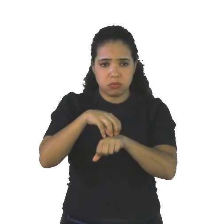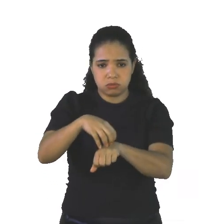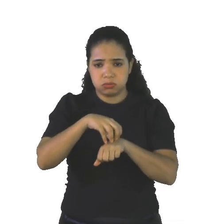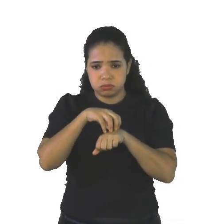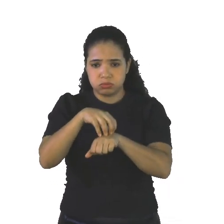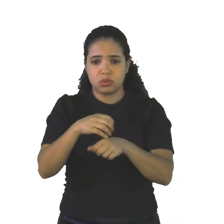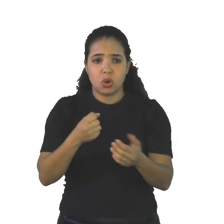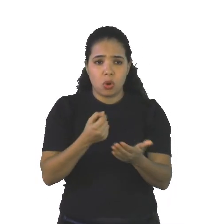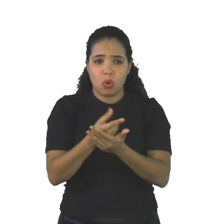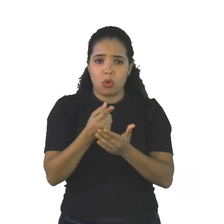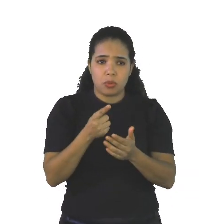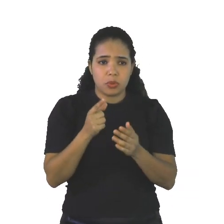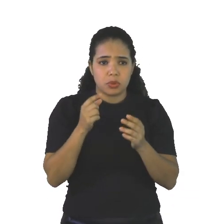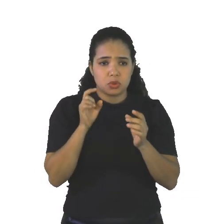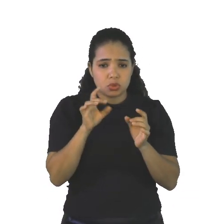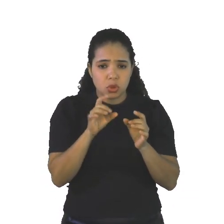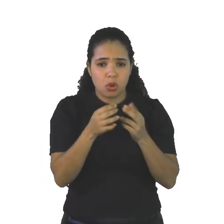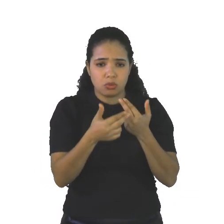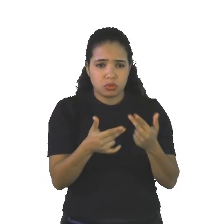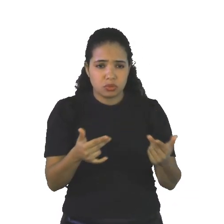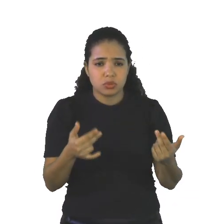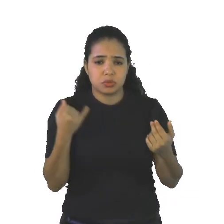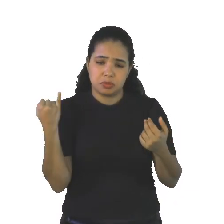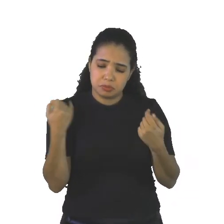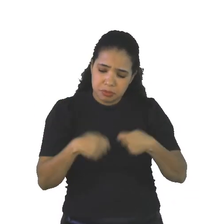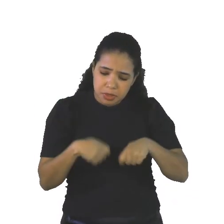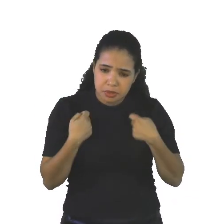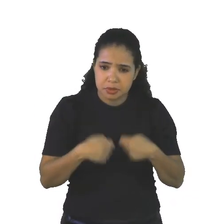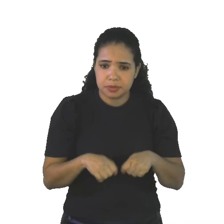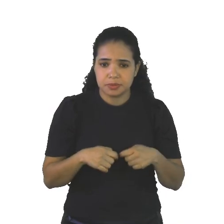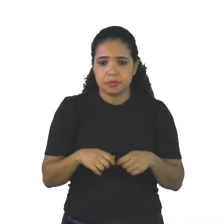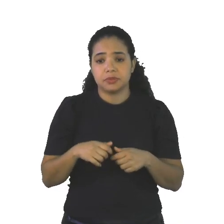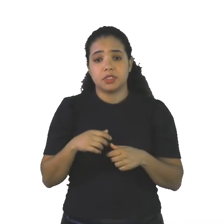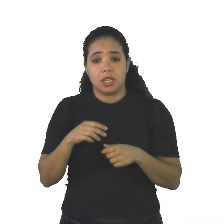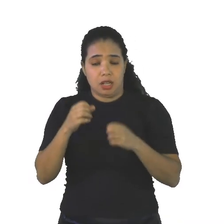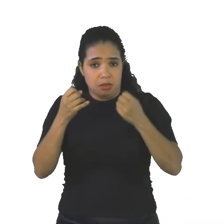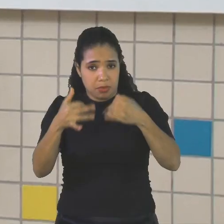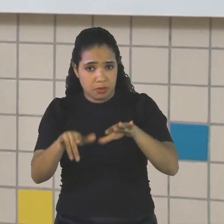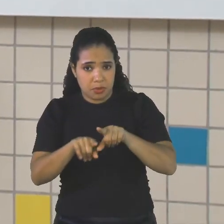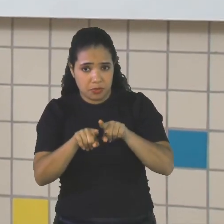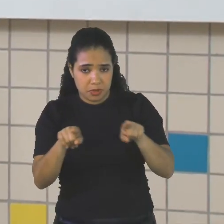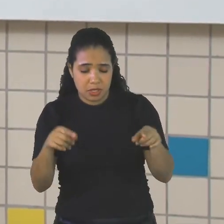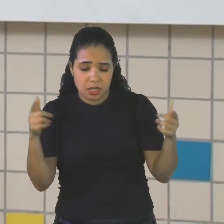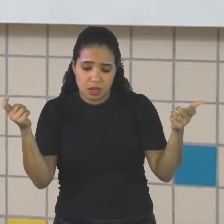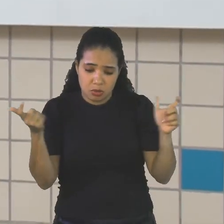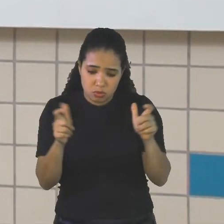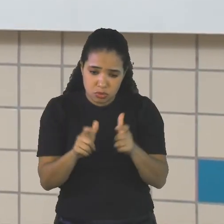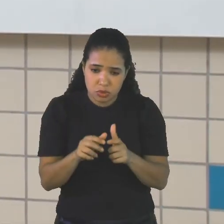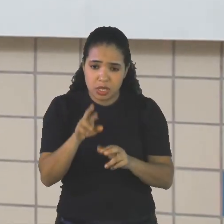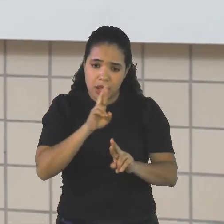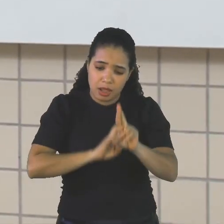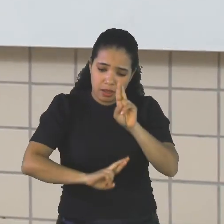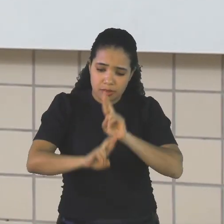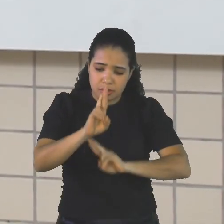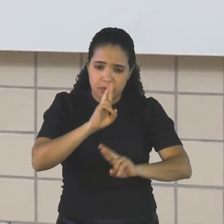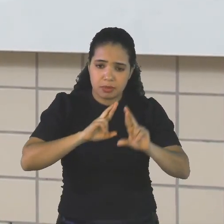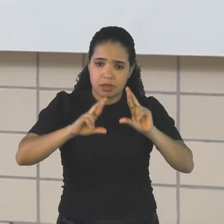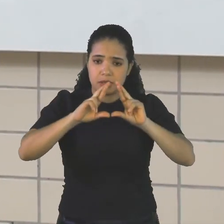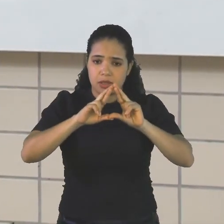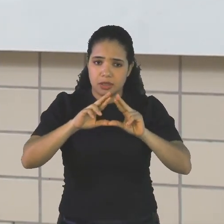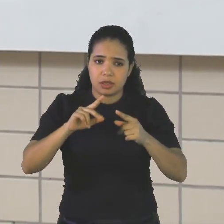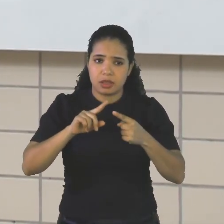o necessário. Quando eu falo para vocês reduzir, reciclar, a gente vai aplicar a ideia dos 3 R's, né? Que